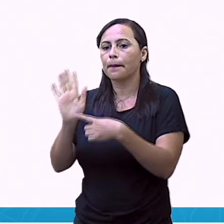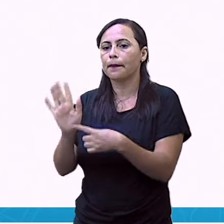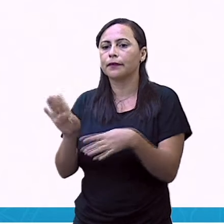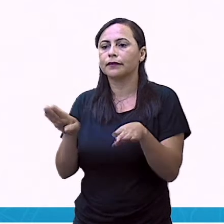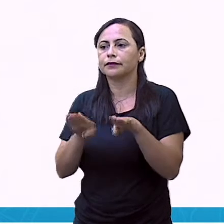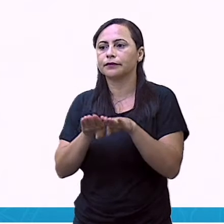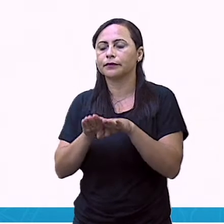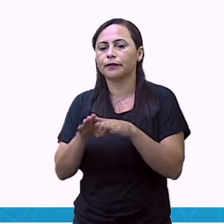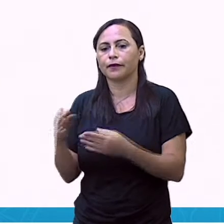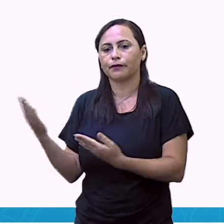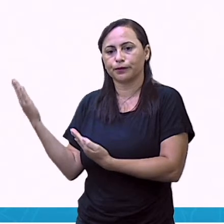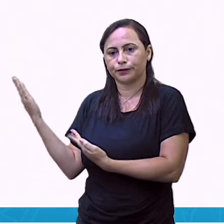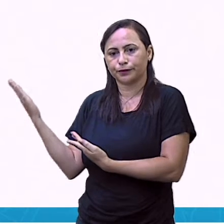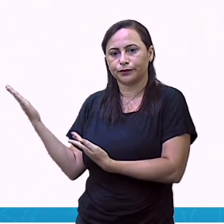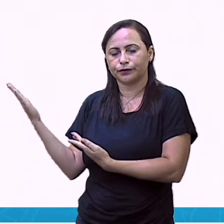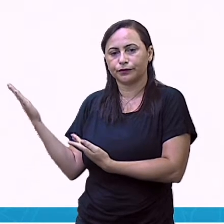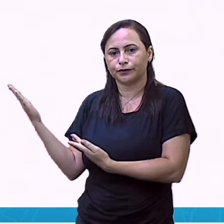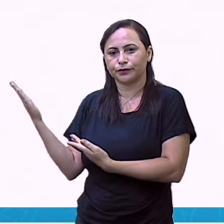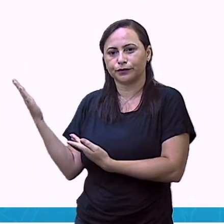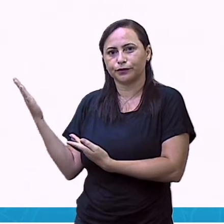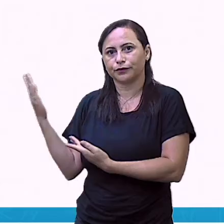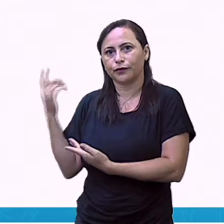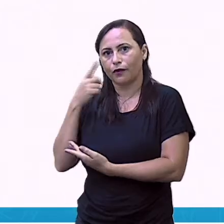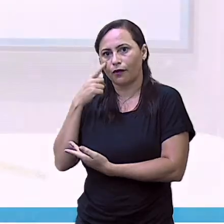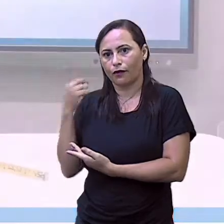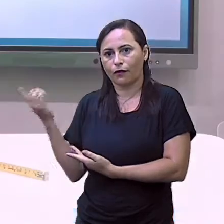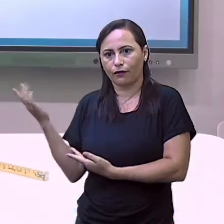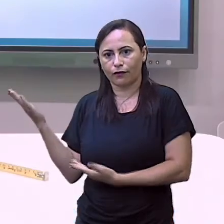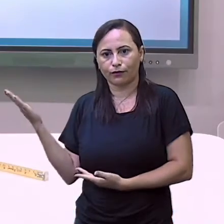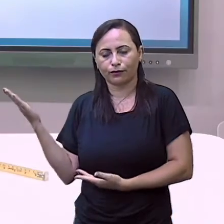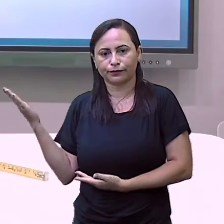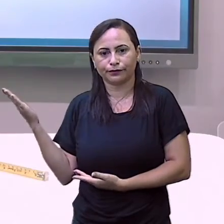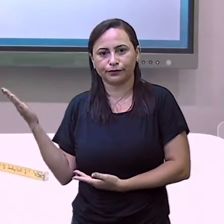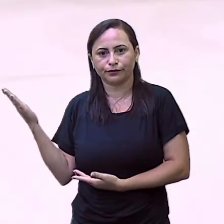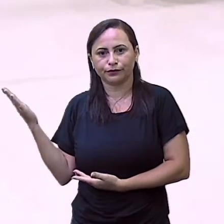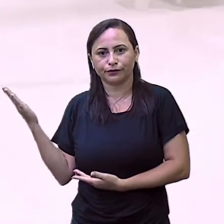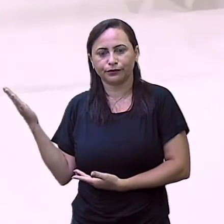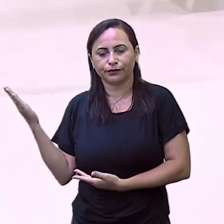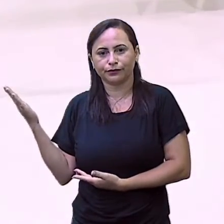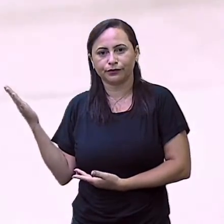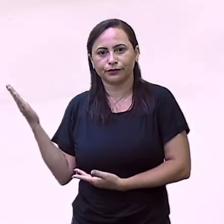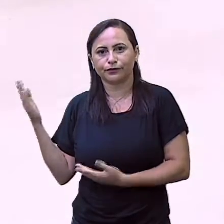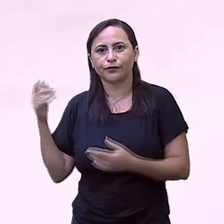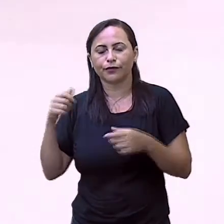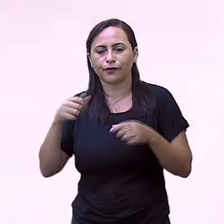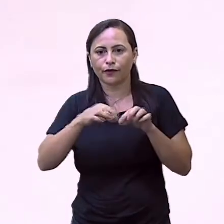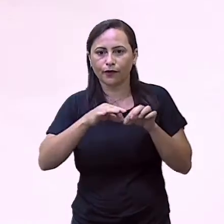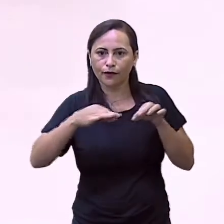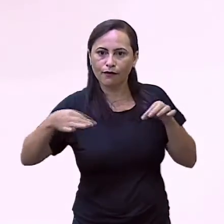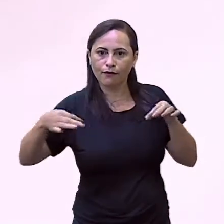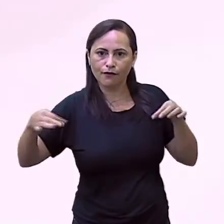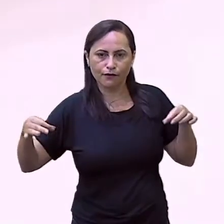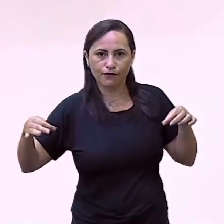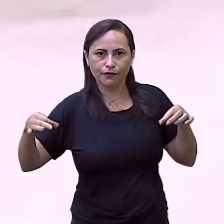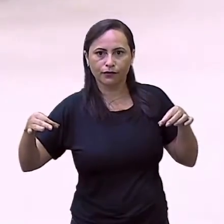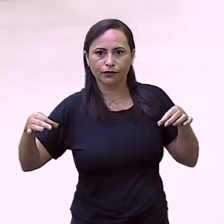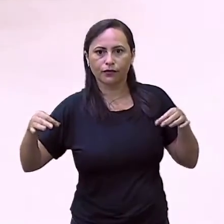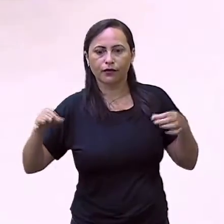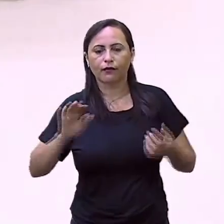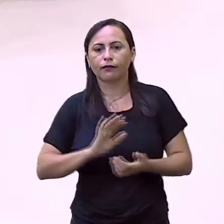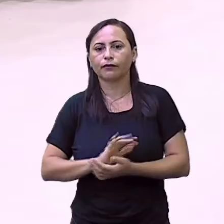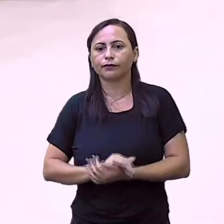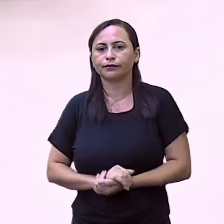de pertinho, a fita métrica que está nas minhas mãos. Você consegue ver? Olha, fita métrica. A fita